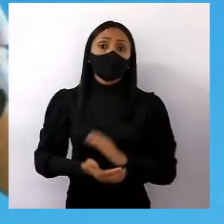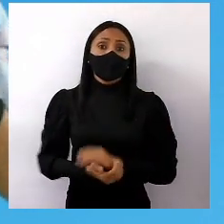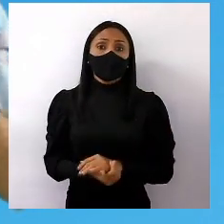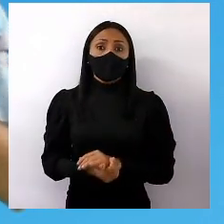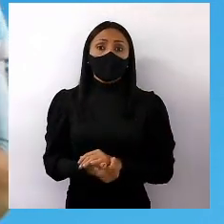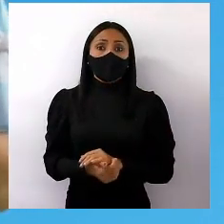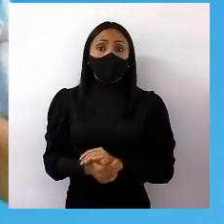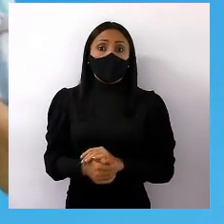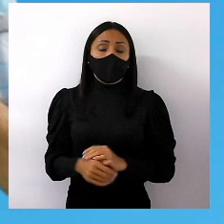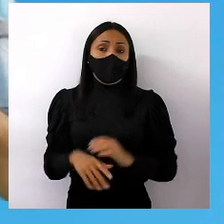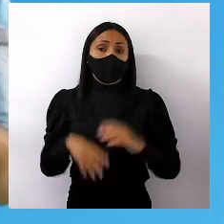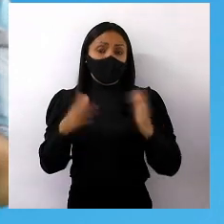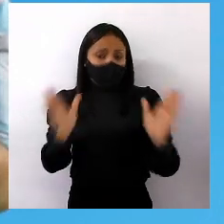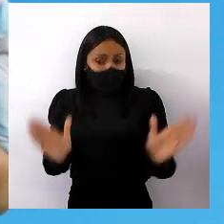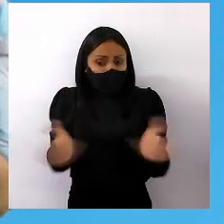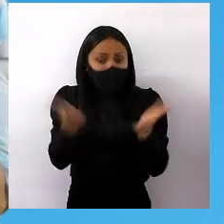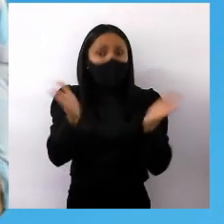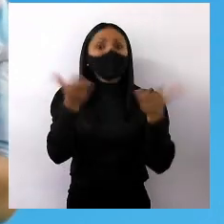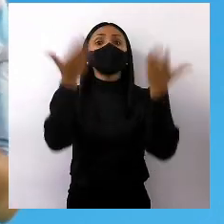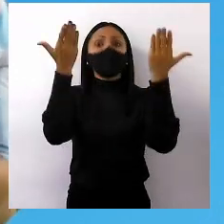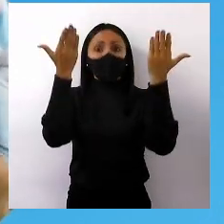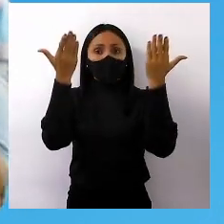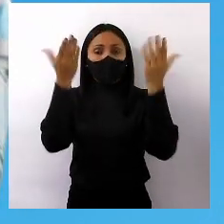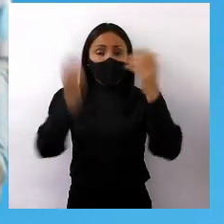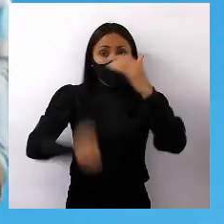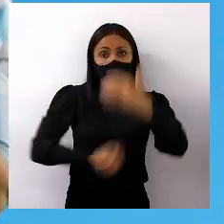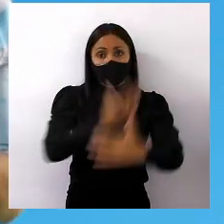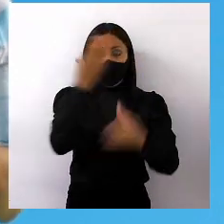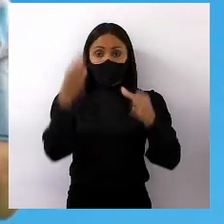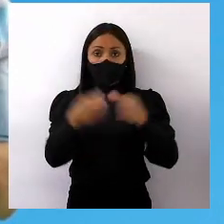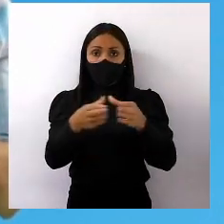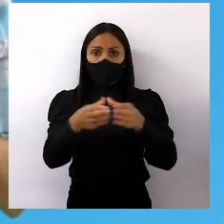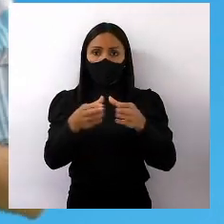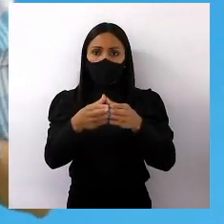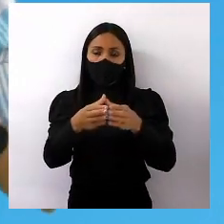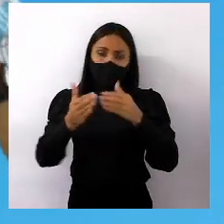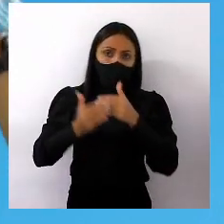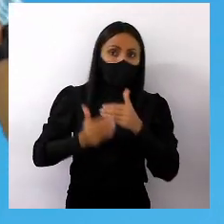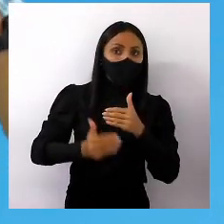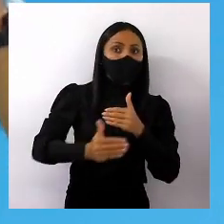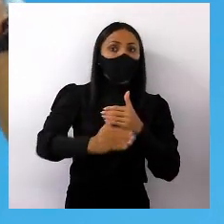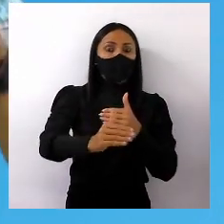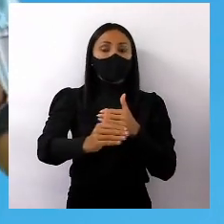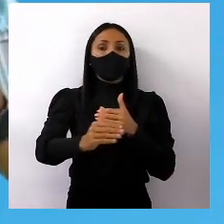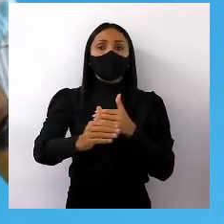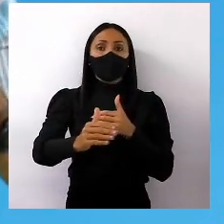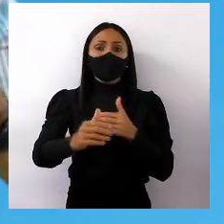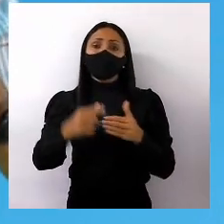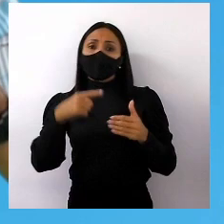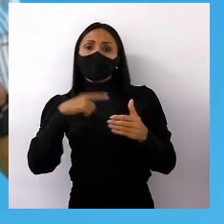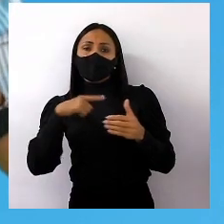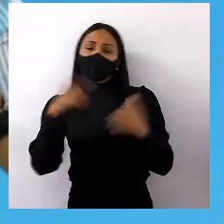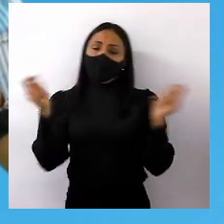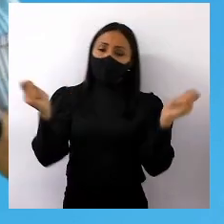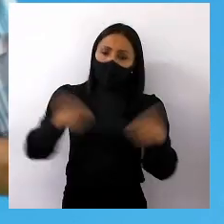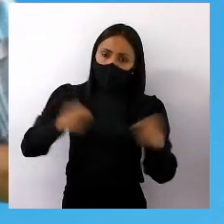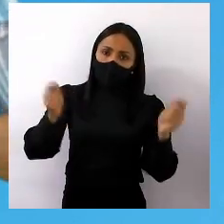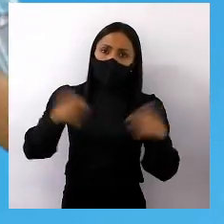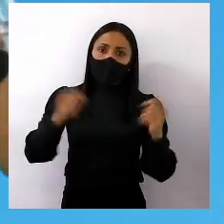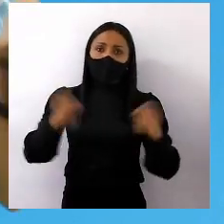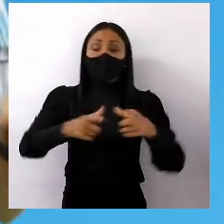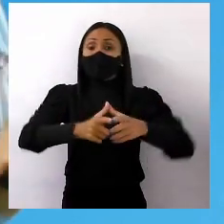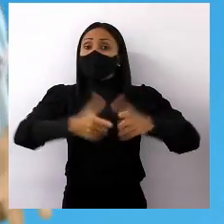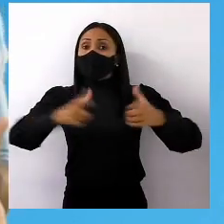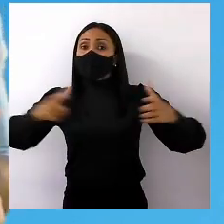que apadrinhar, mas incentivar, né, a criação desse grupo, e a partir daí André tem a possibilidade de ampliar